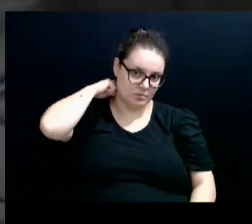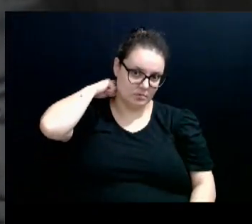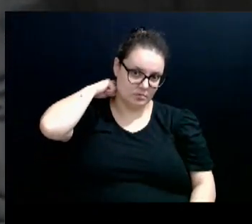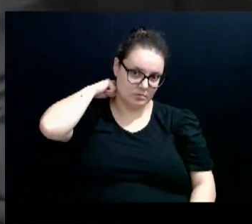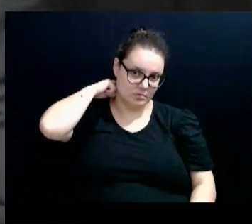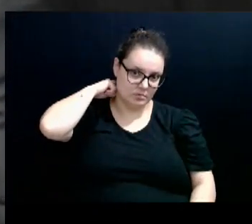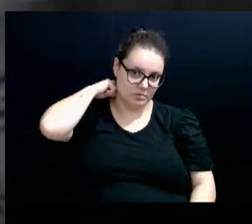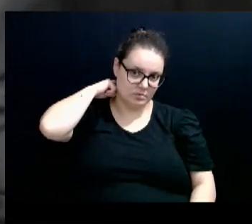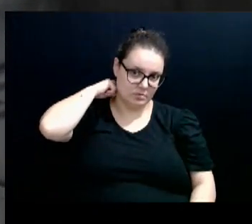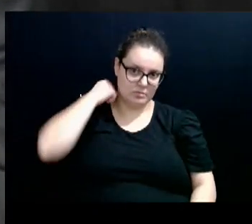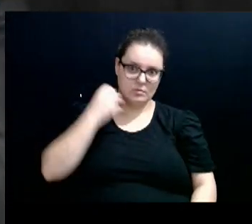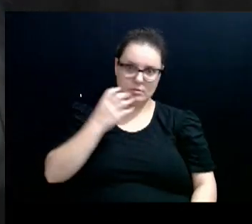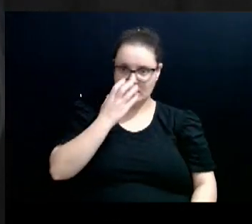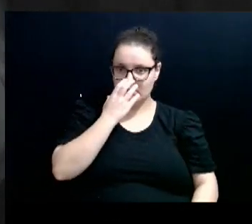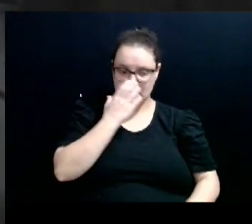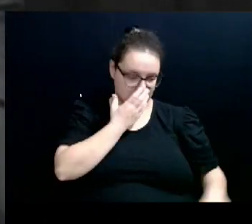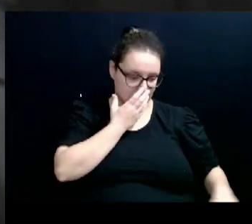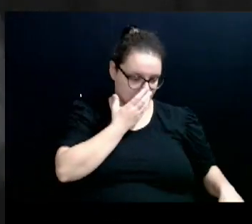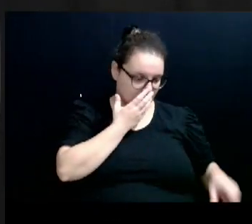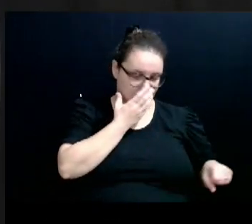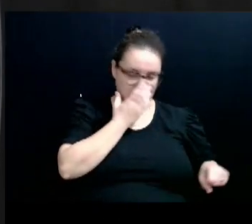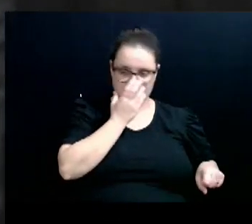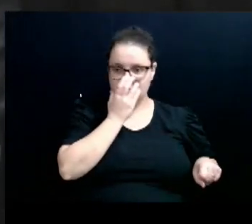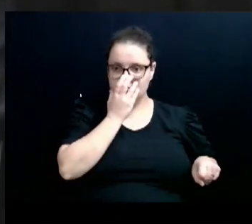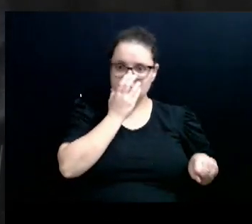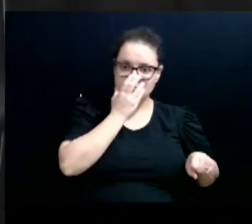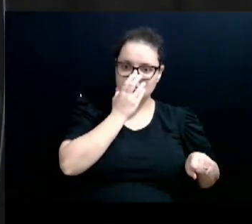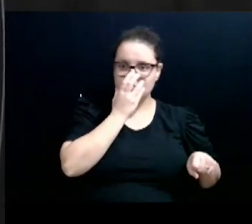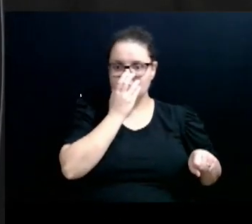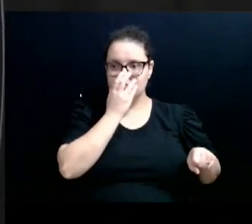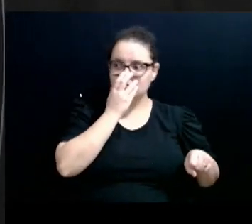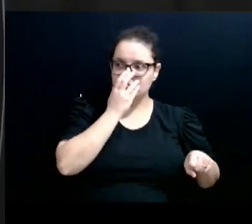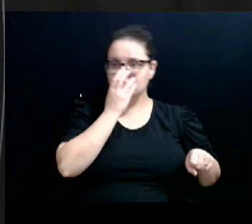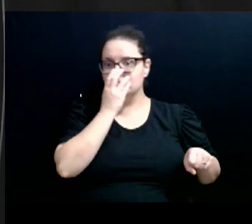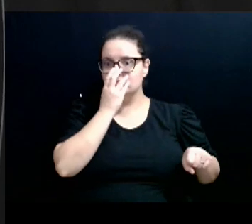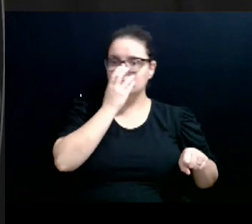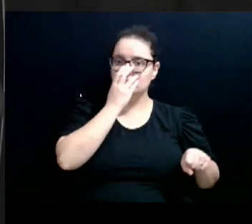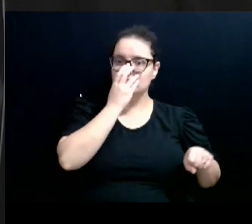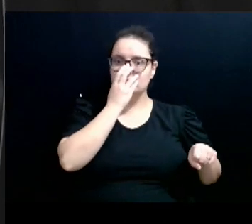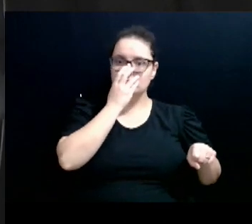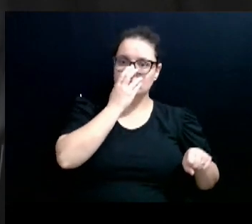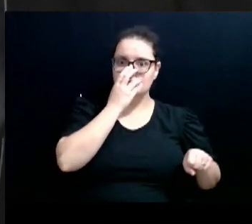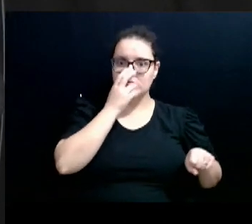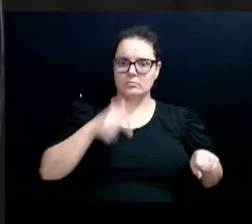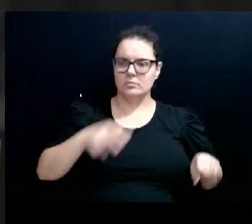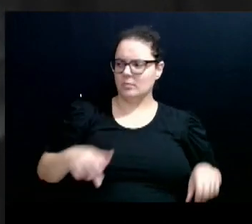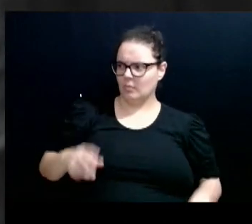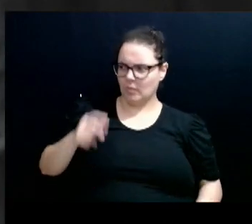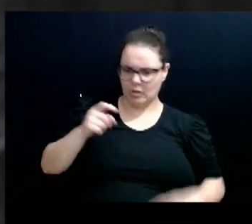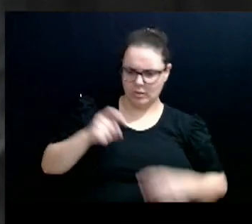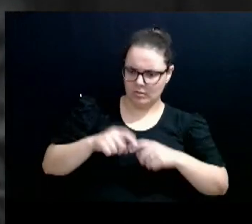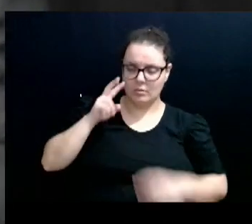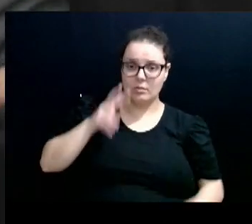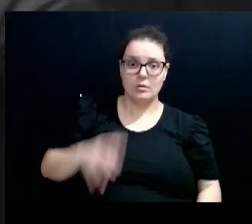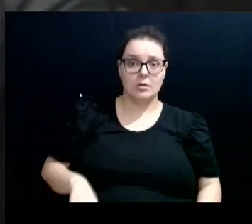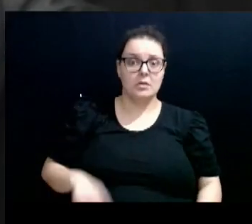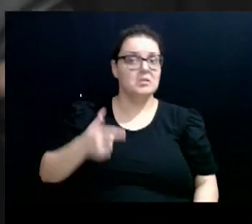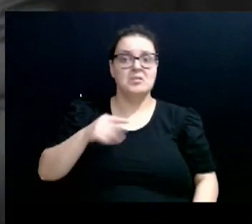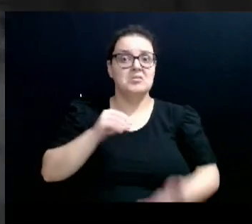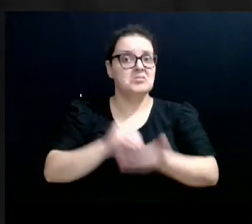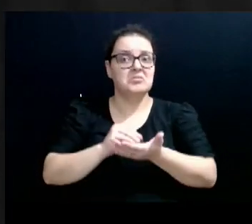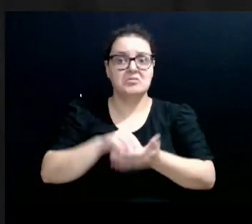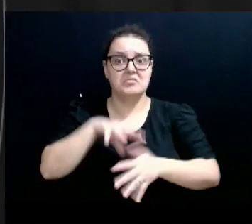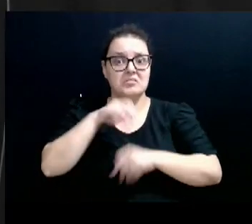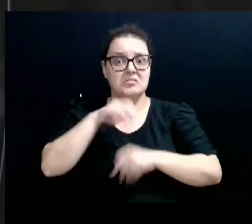oxigênio, peguei e saí andando no hospital com oxigênio. O médico ficou olhando para mim, porque eu não tinha falta de ar, não tinha nada. Fui no